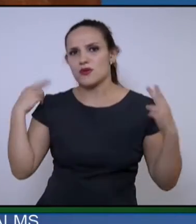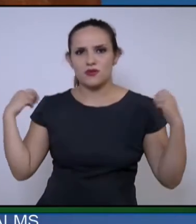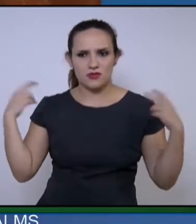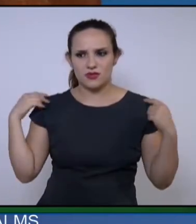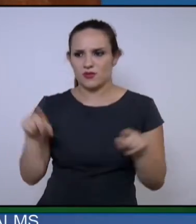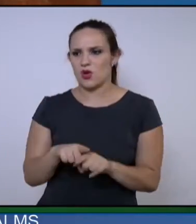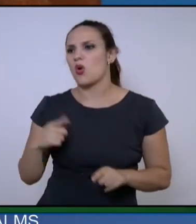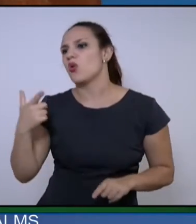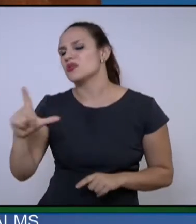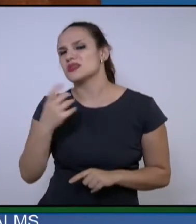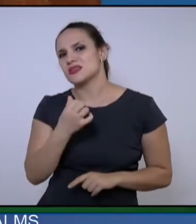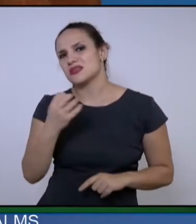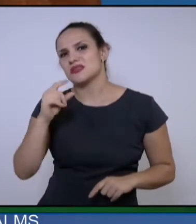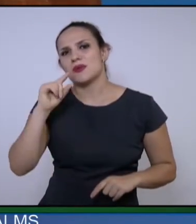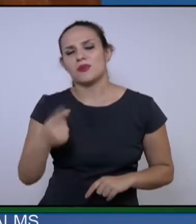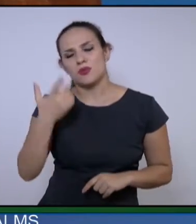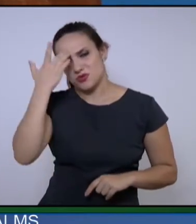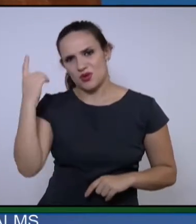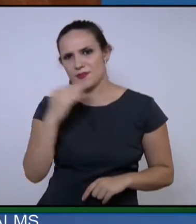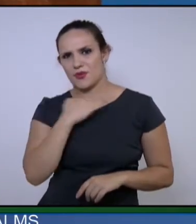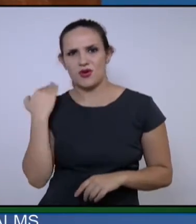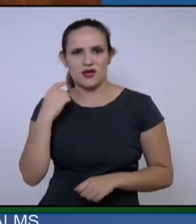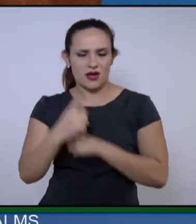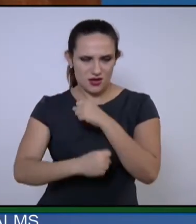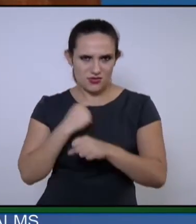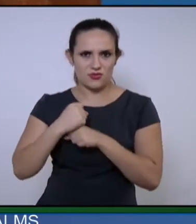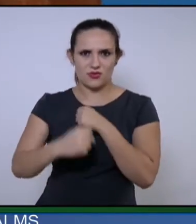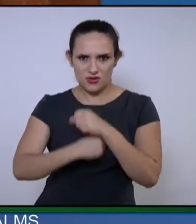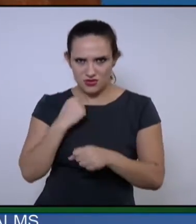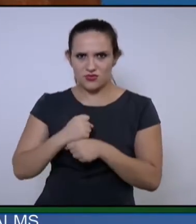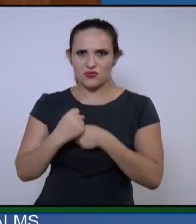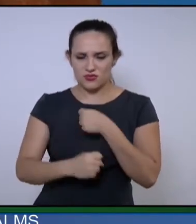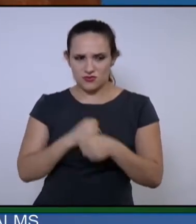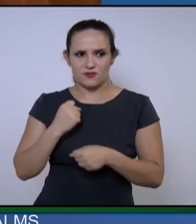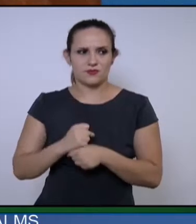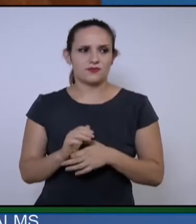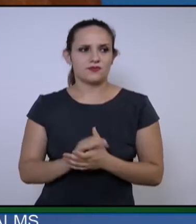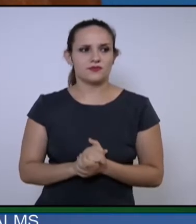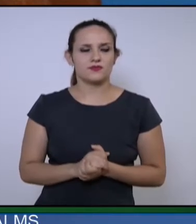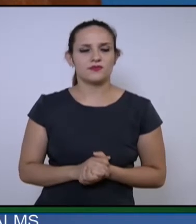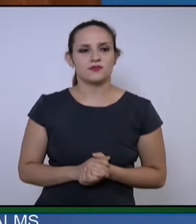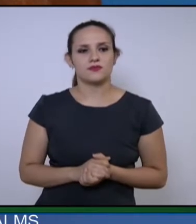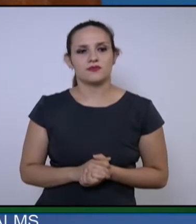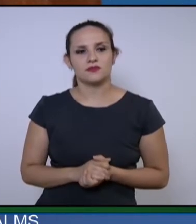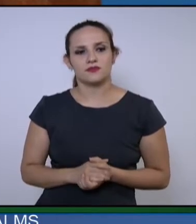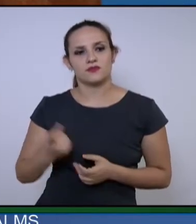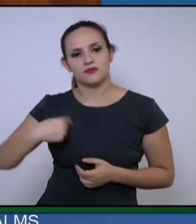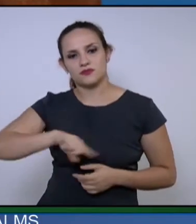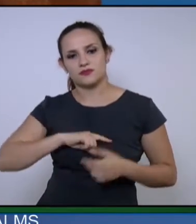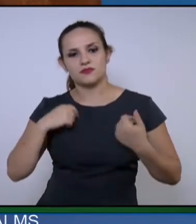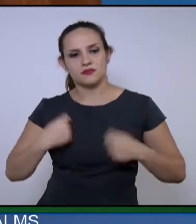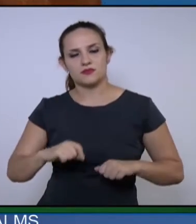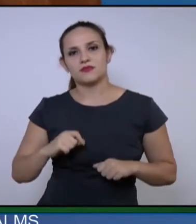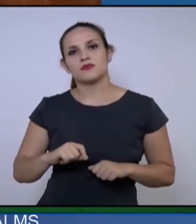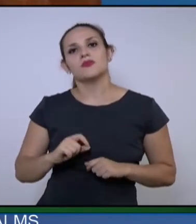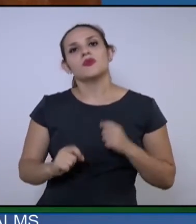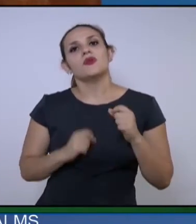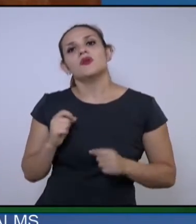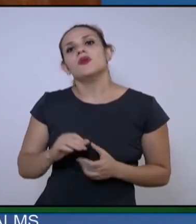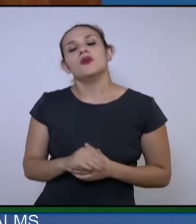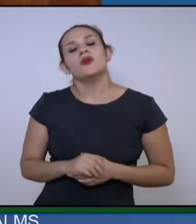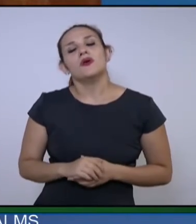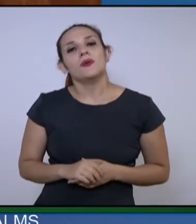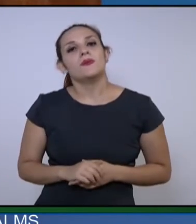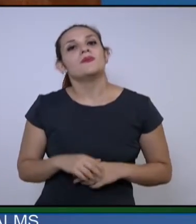Nós precisamos de ser menos leniente com o crime. Nós temos